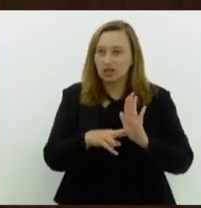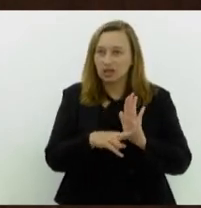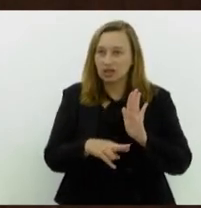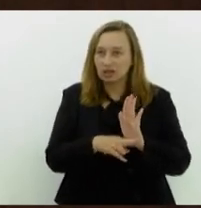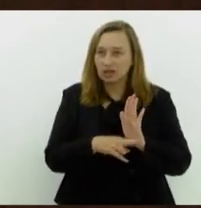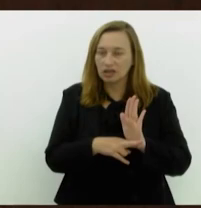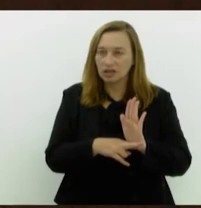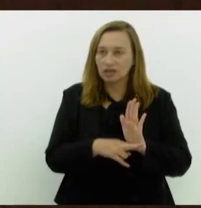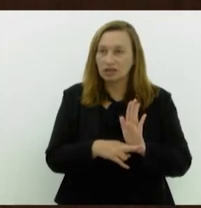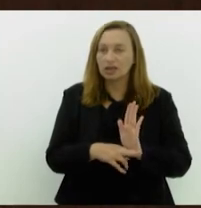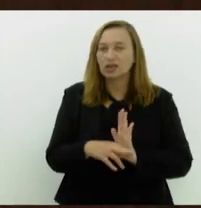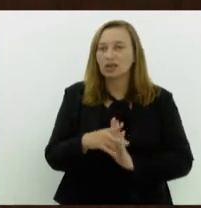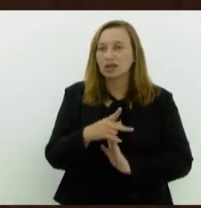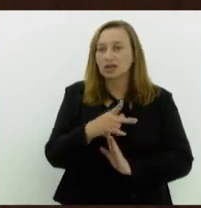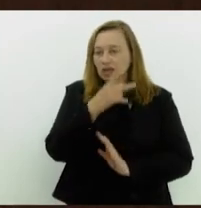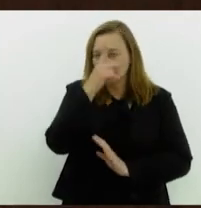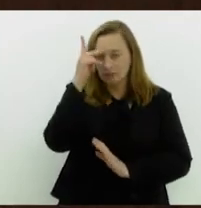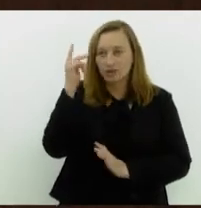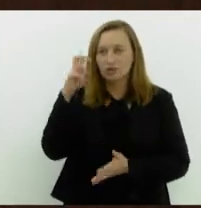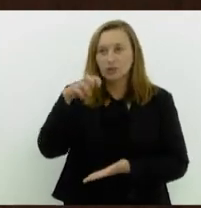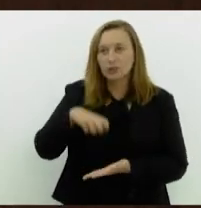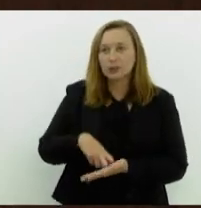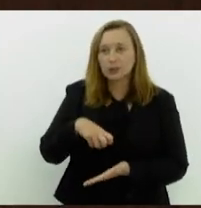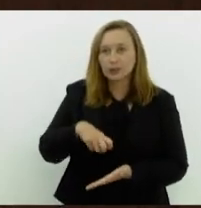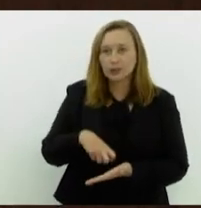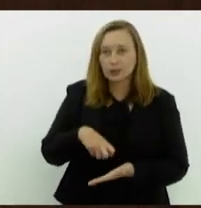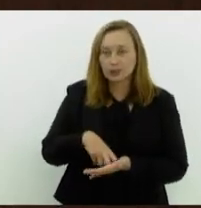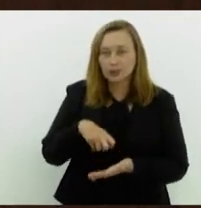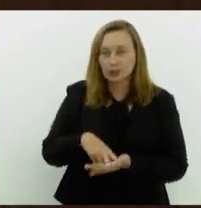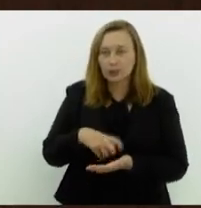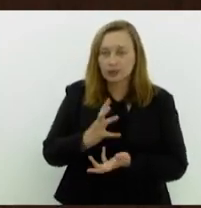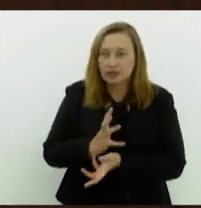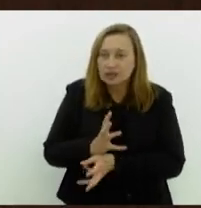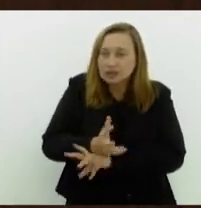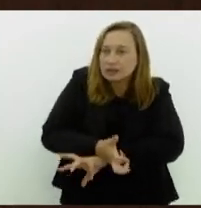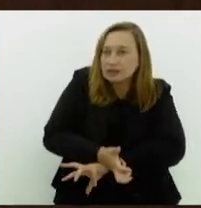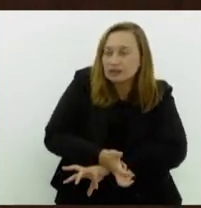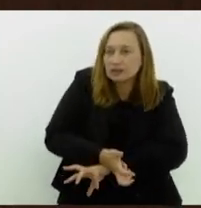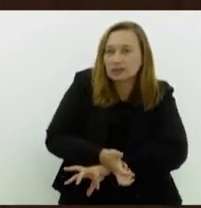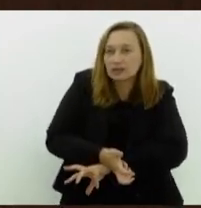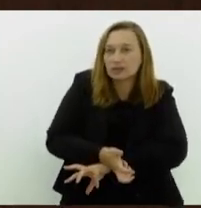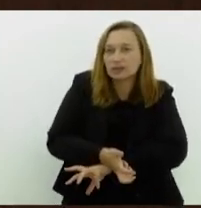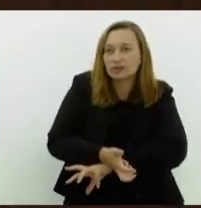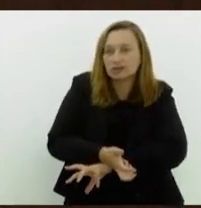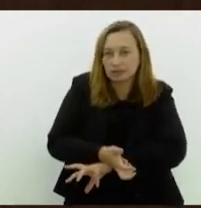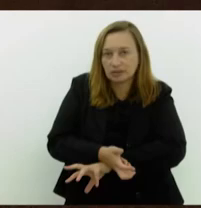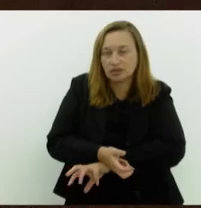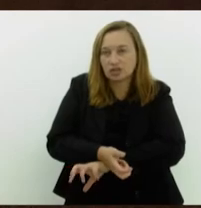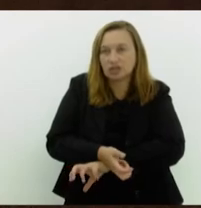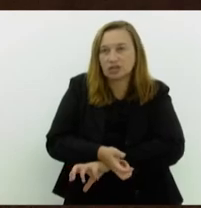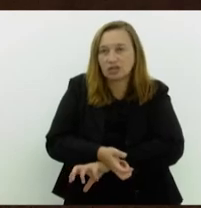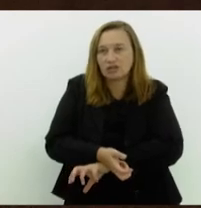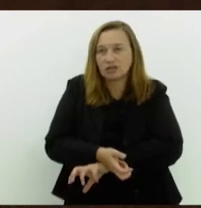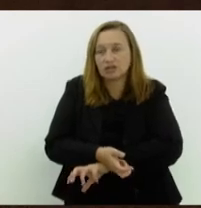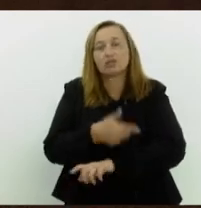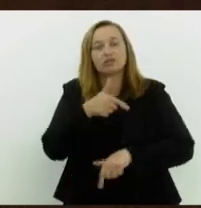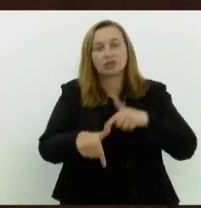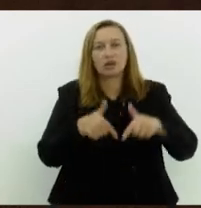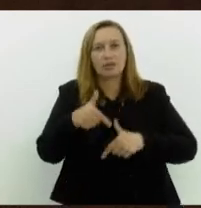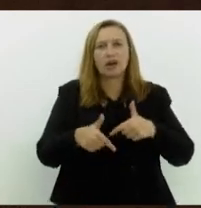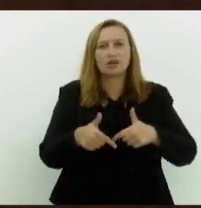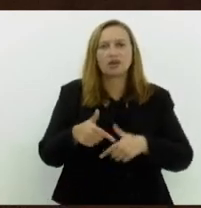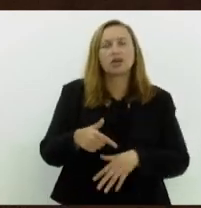pessoas condenadas pela prática do trabalho análogo à escravidão, que é uma das coisas mais vis e cruéis do